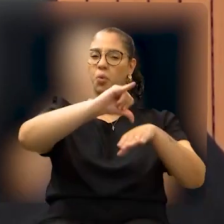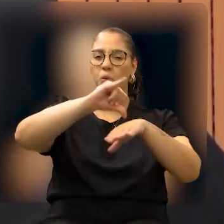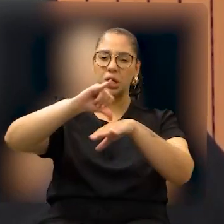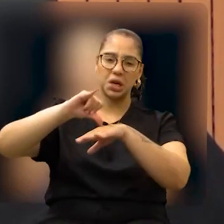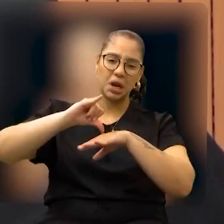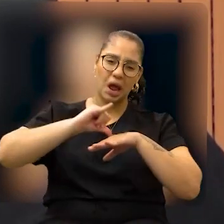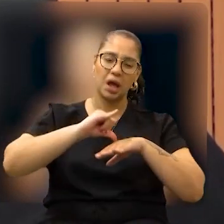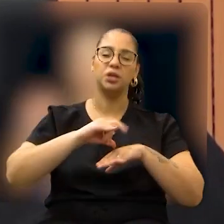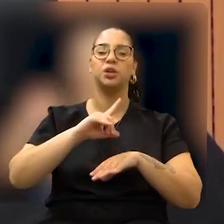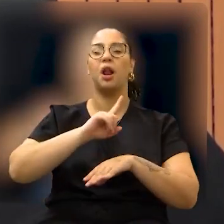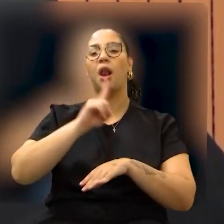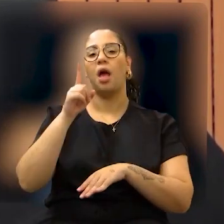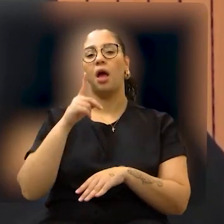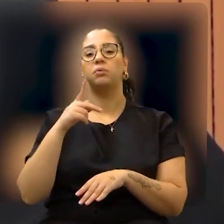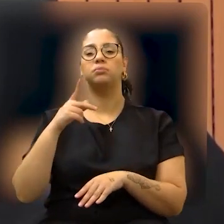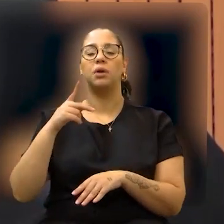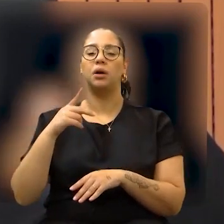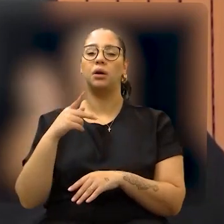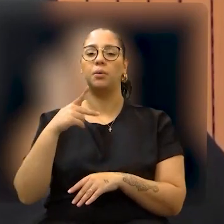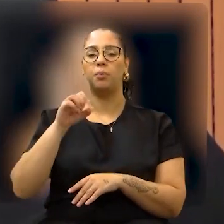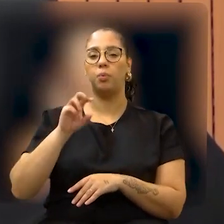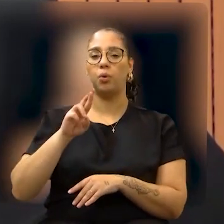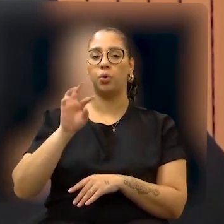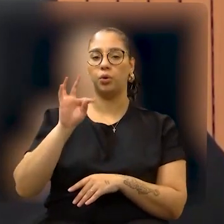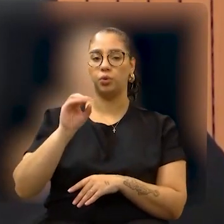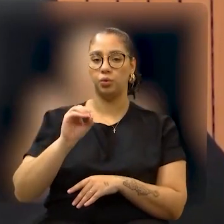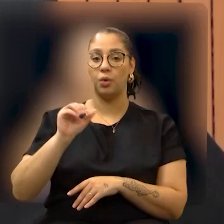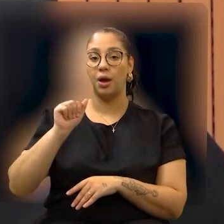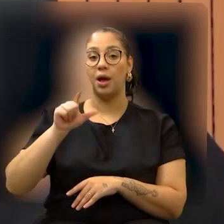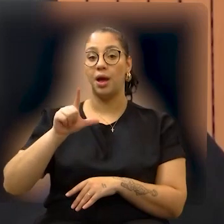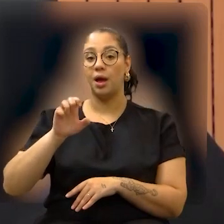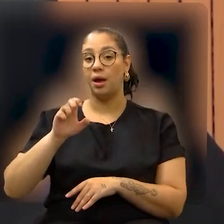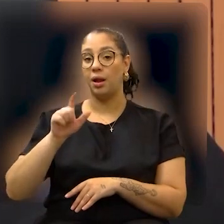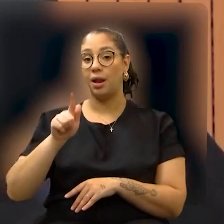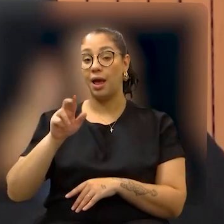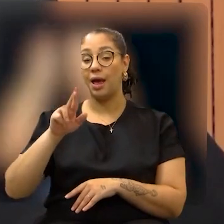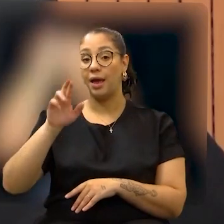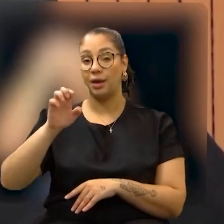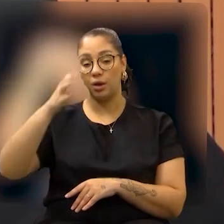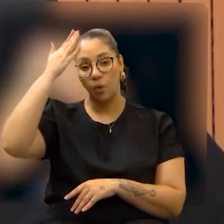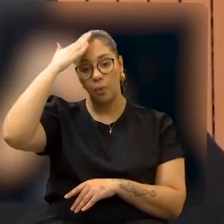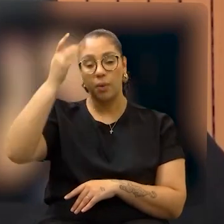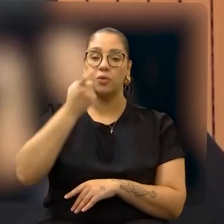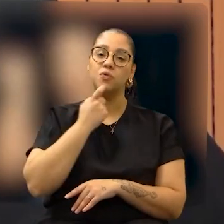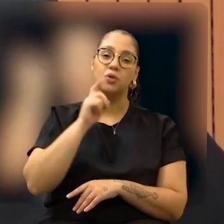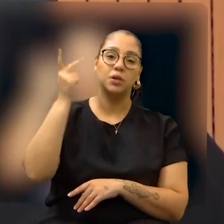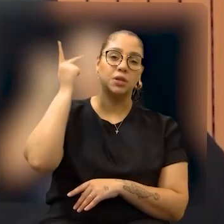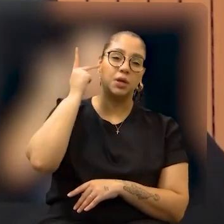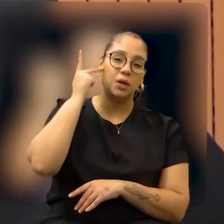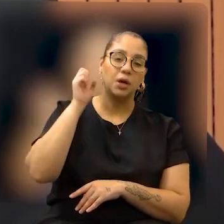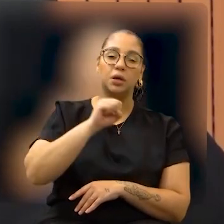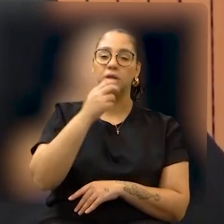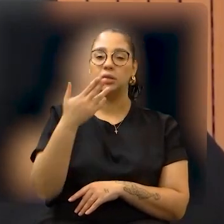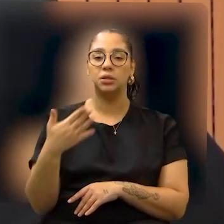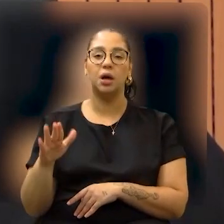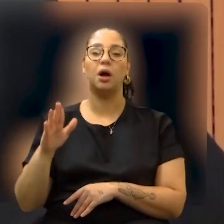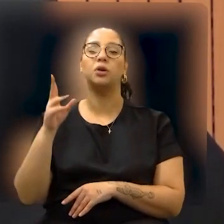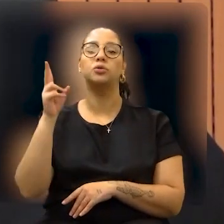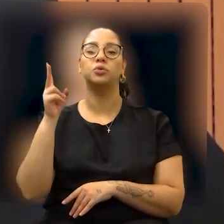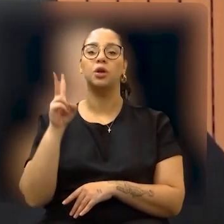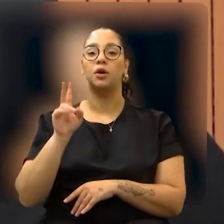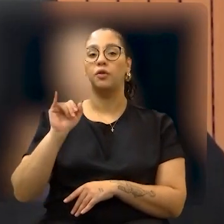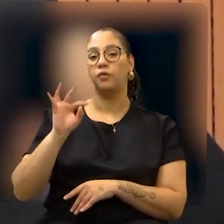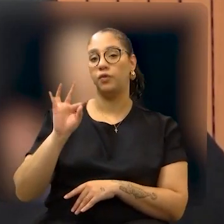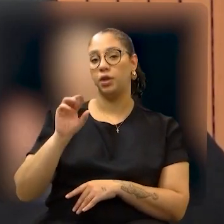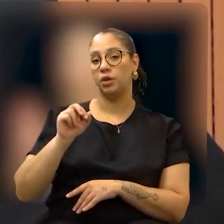né? A gente tem unidades em Porto Alegre, Florianópolis, Curitiba, em São Paulo, em Campinas, em Santos, em